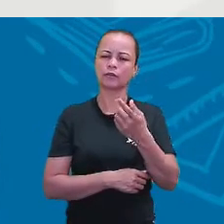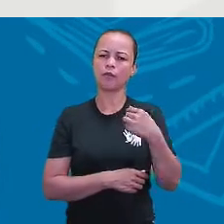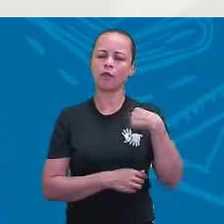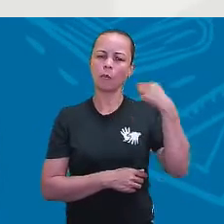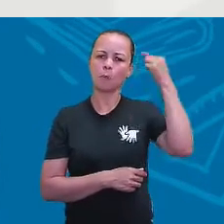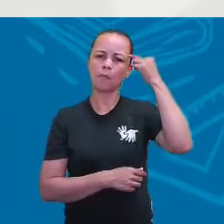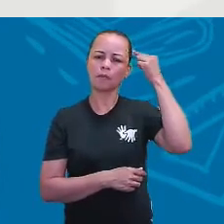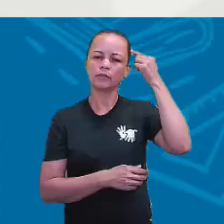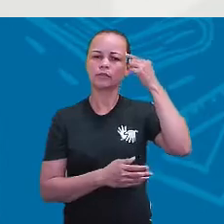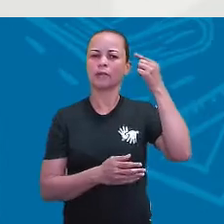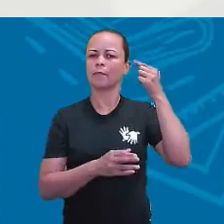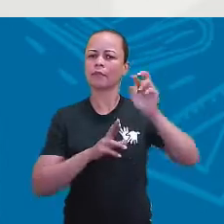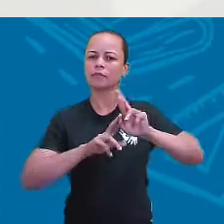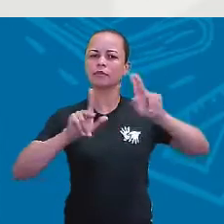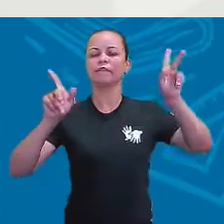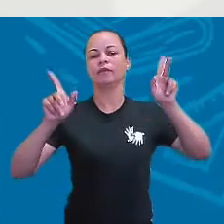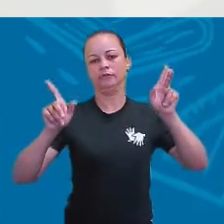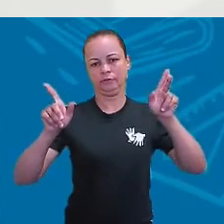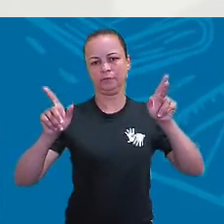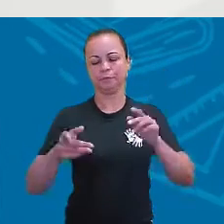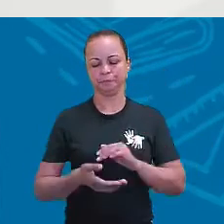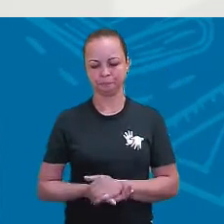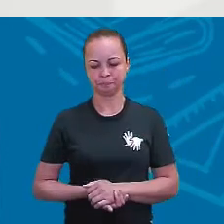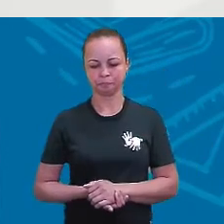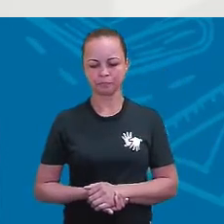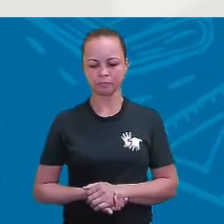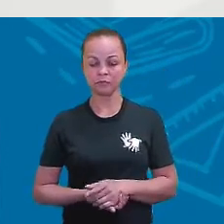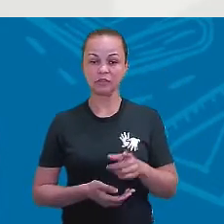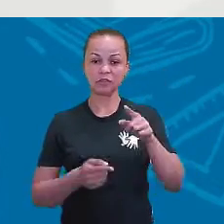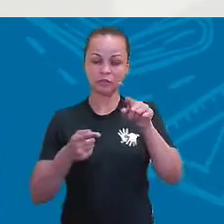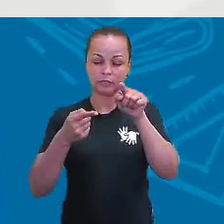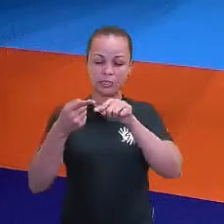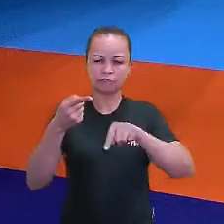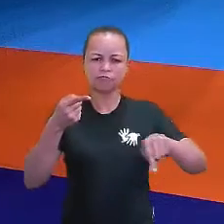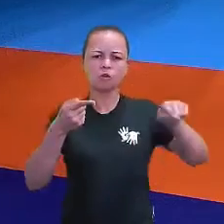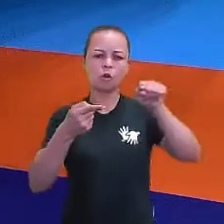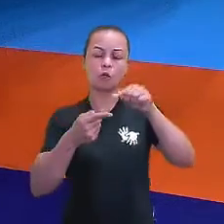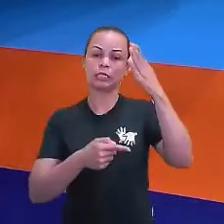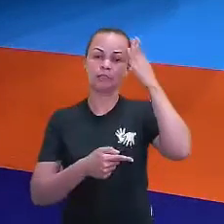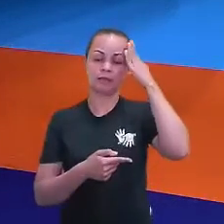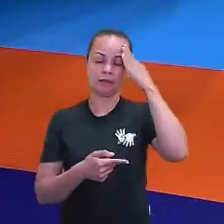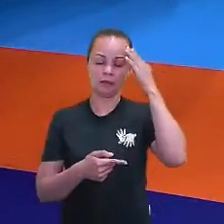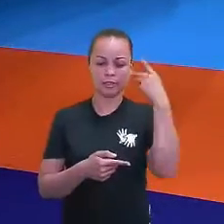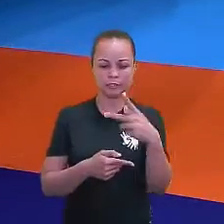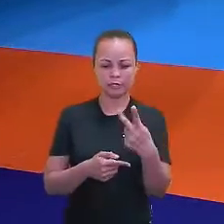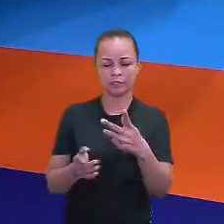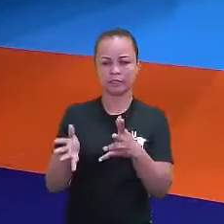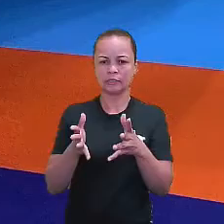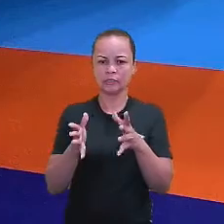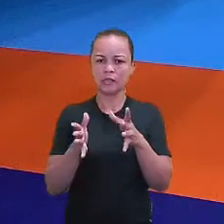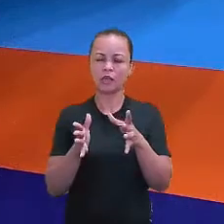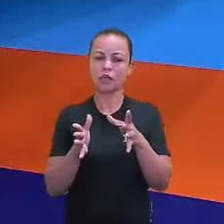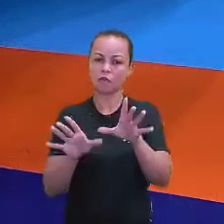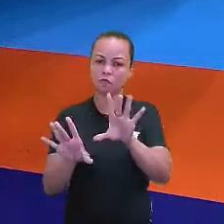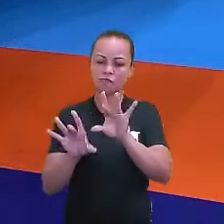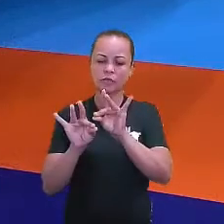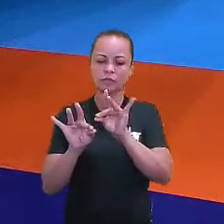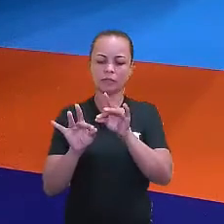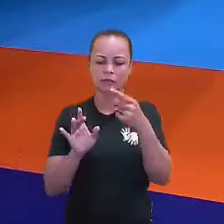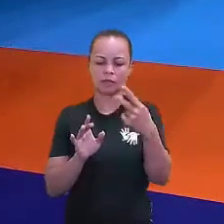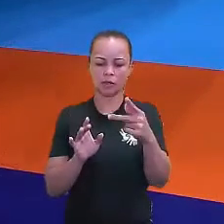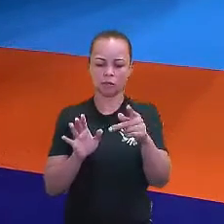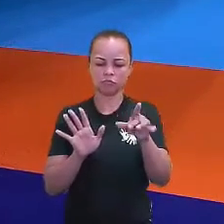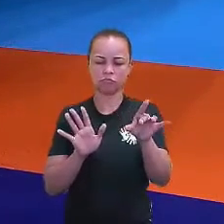bem balizado. E quando eu entendo isso aqui, todo esse processo de fixação, agora é que é interessante, esse processo que ocorre